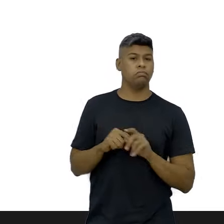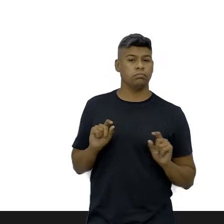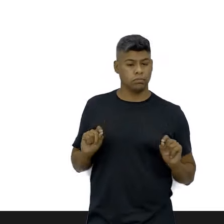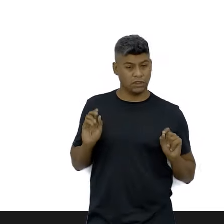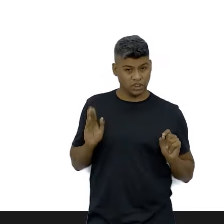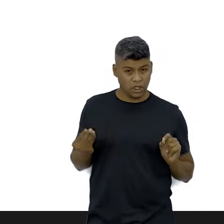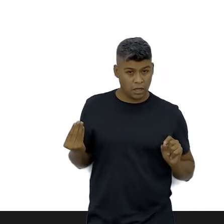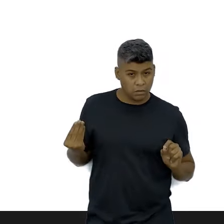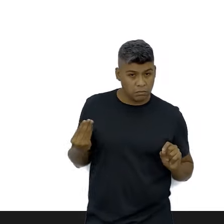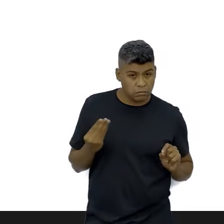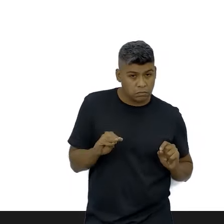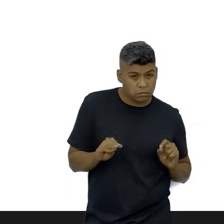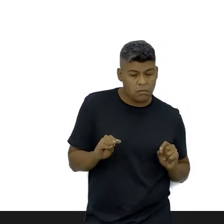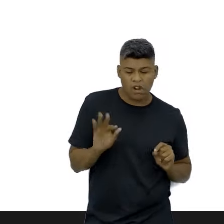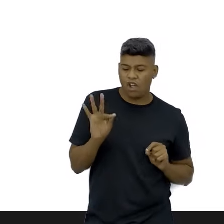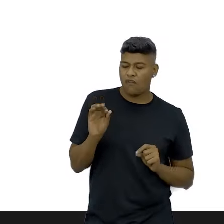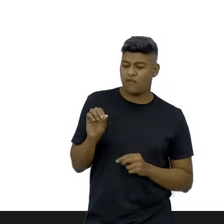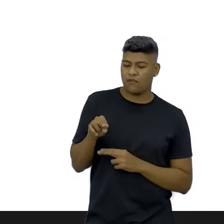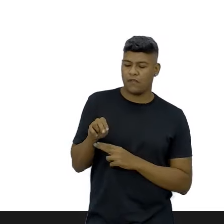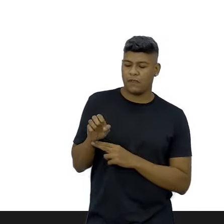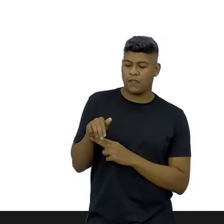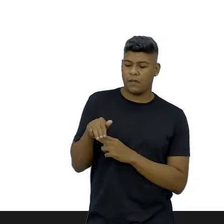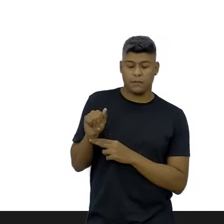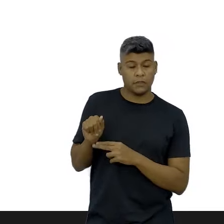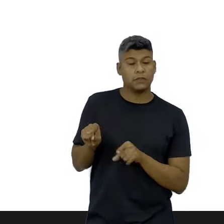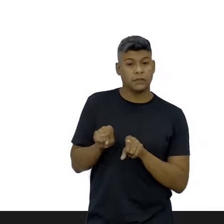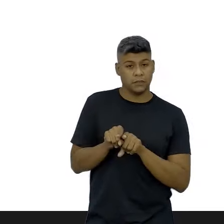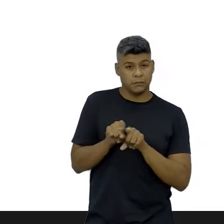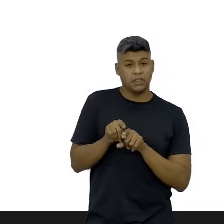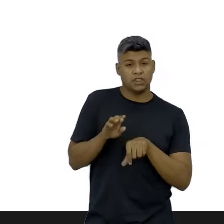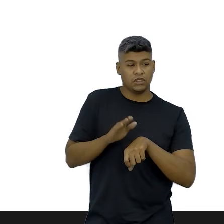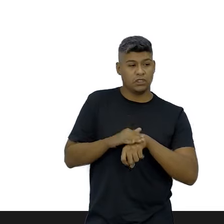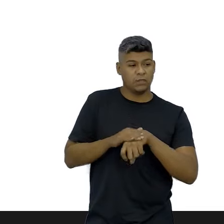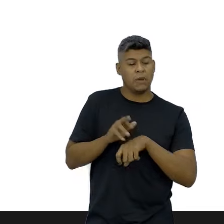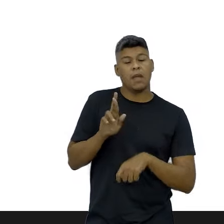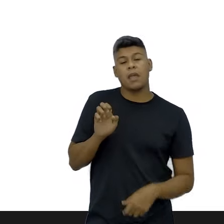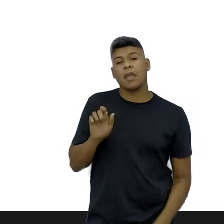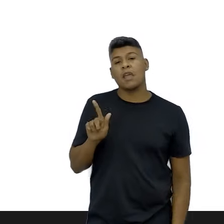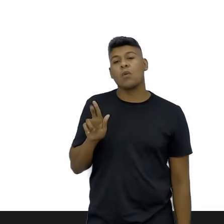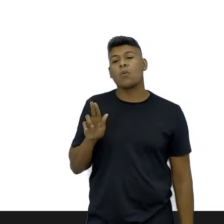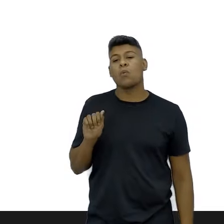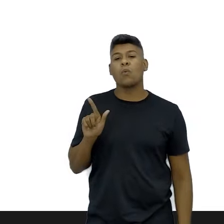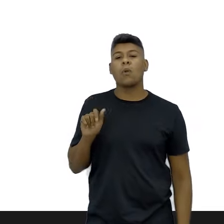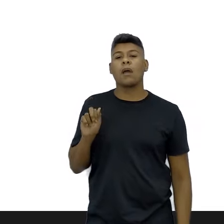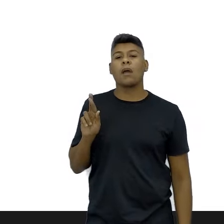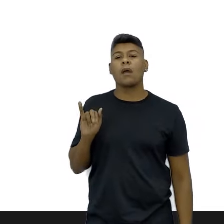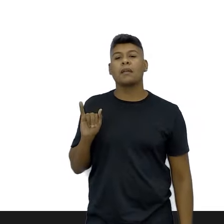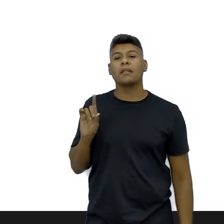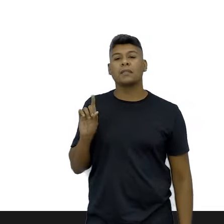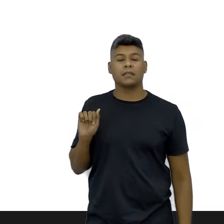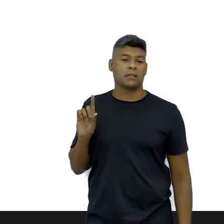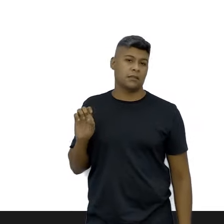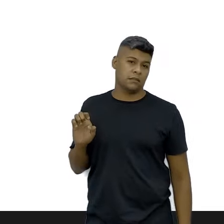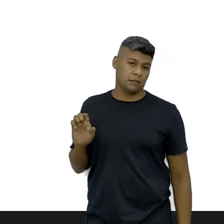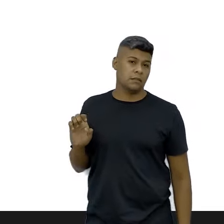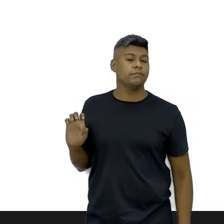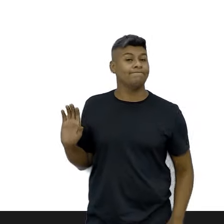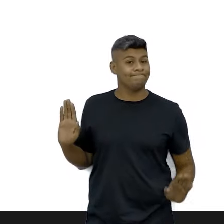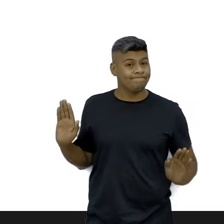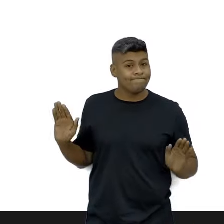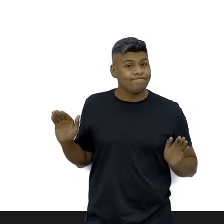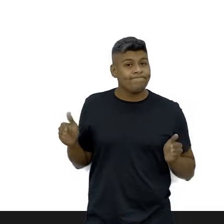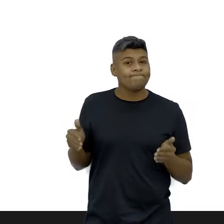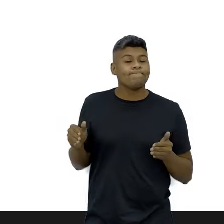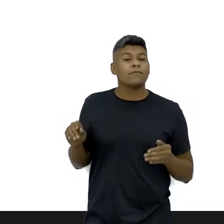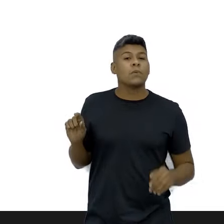está posto aí no fonema, né, e também as regularidades contextuais, essas dizem respeito àqueles